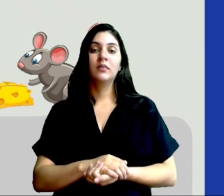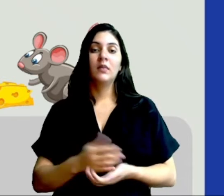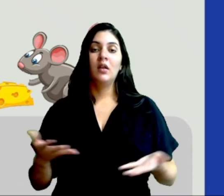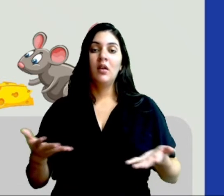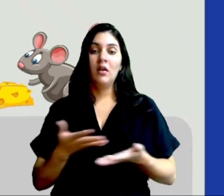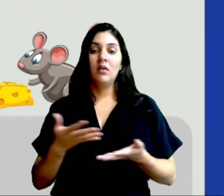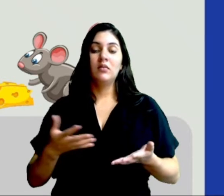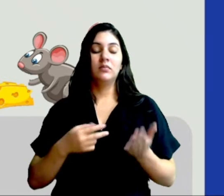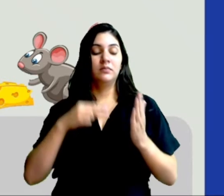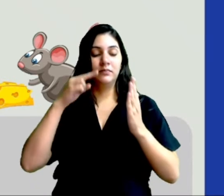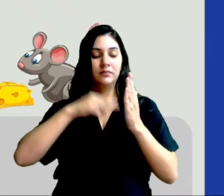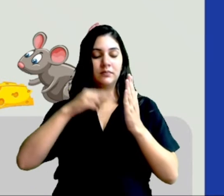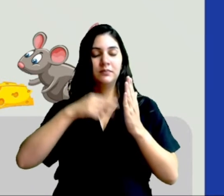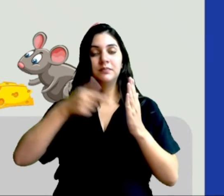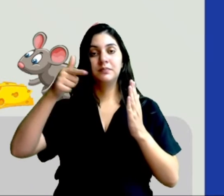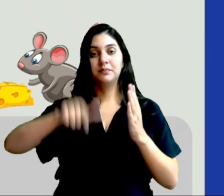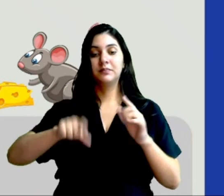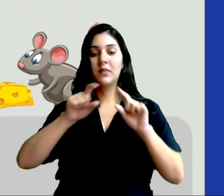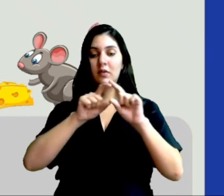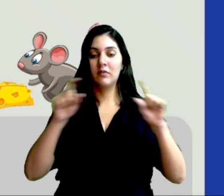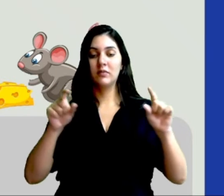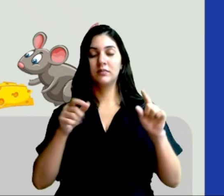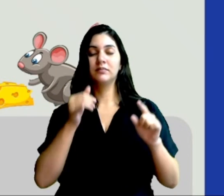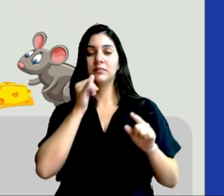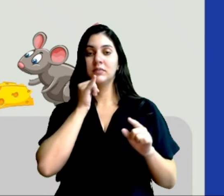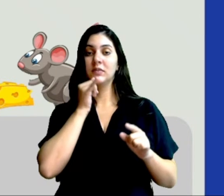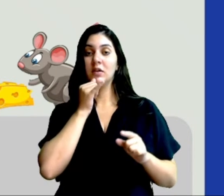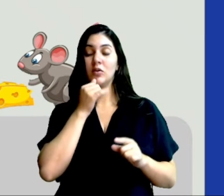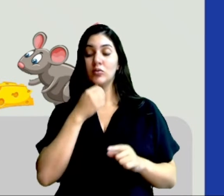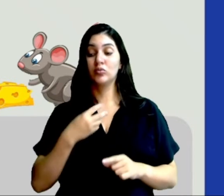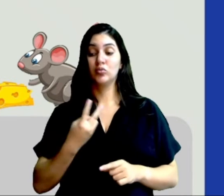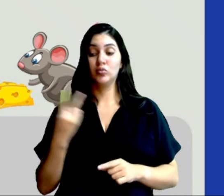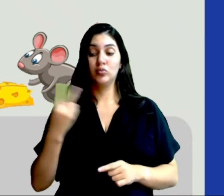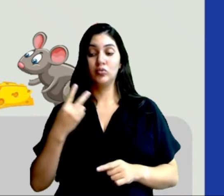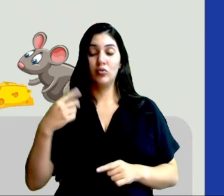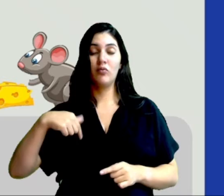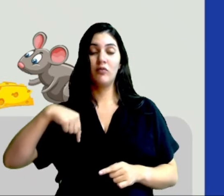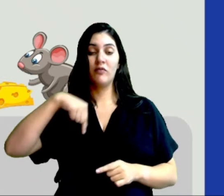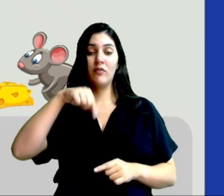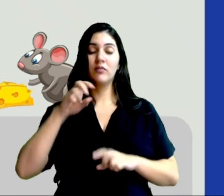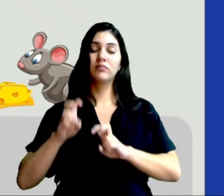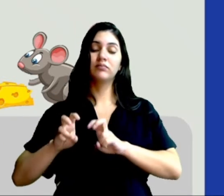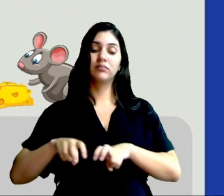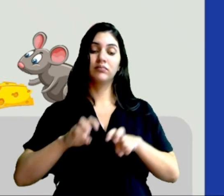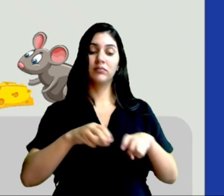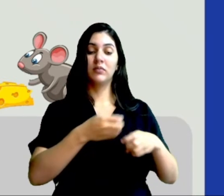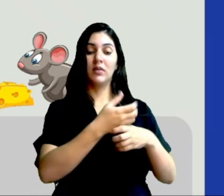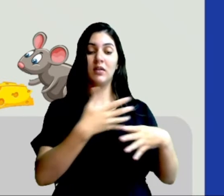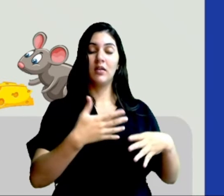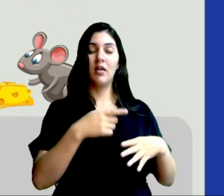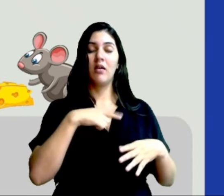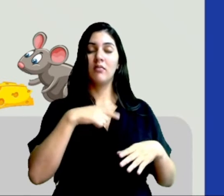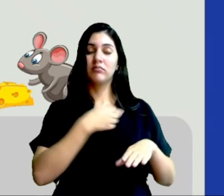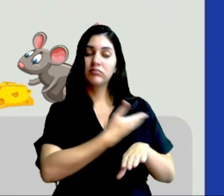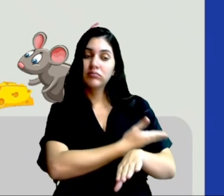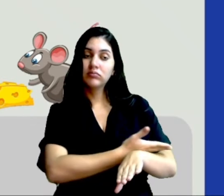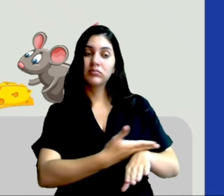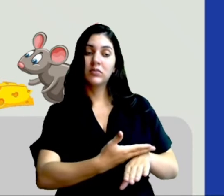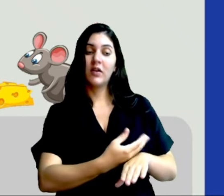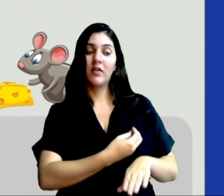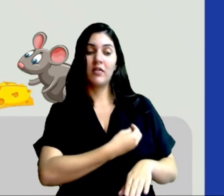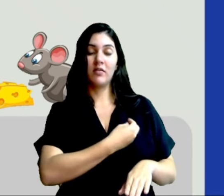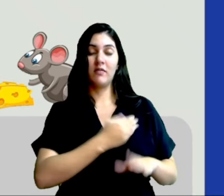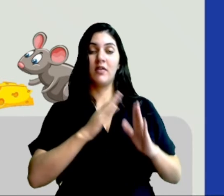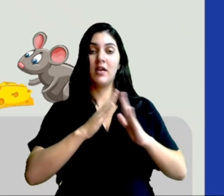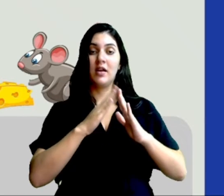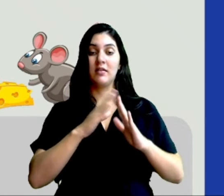Agora nós vamos reler o trecho, né? Lá se foram os 2 para a cidade, onde se acomodaram numa casa rica